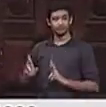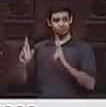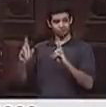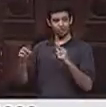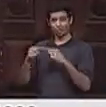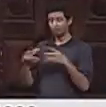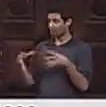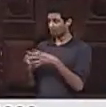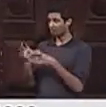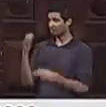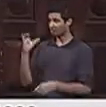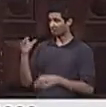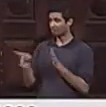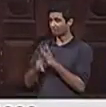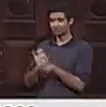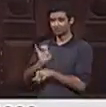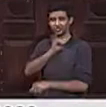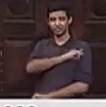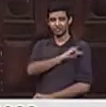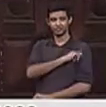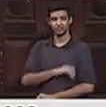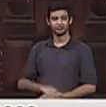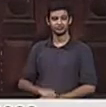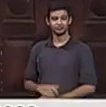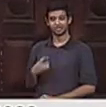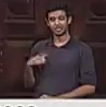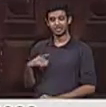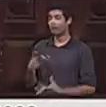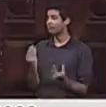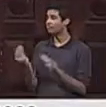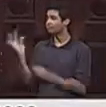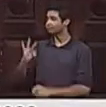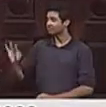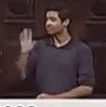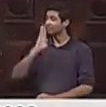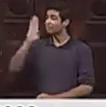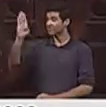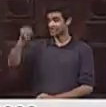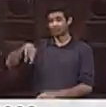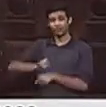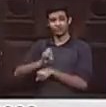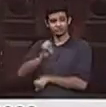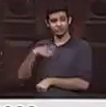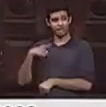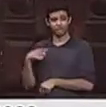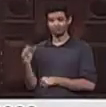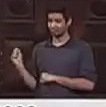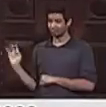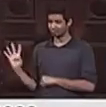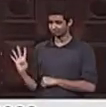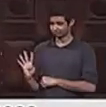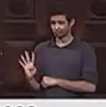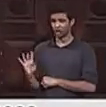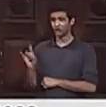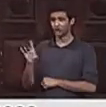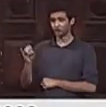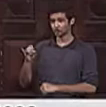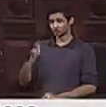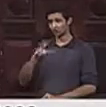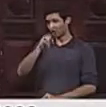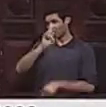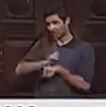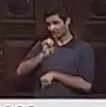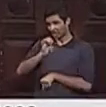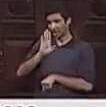científica do Estado do Rio de Janeiro. As universidades principais do Estado estavam ali representadas, não apenas as estaduais, mas também